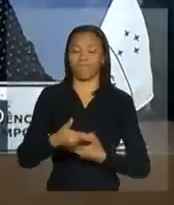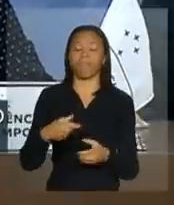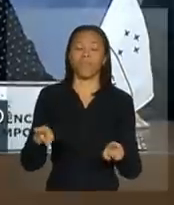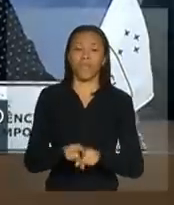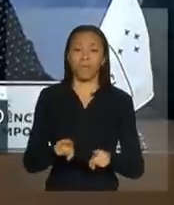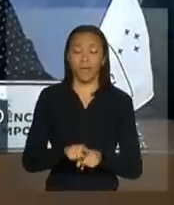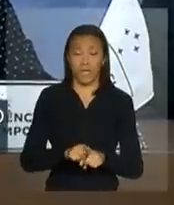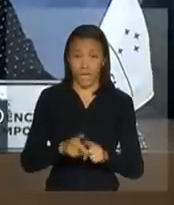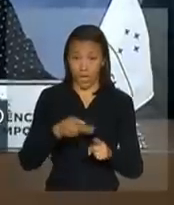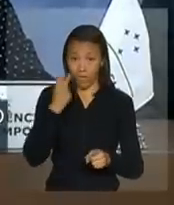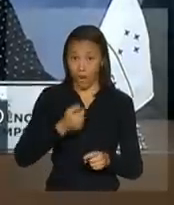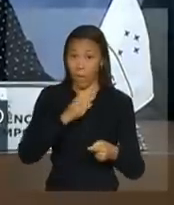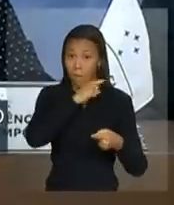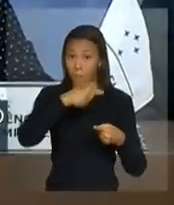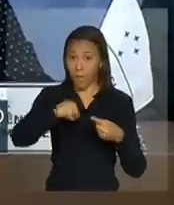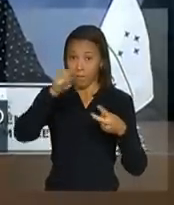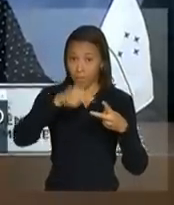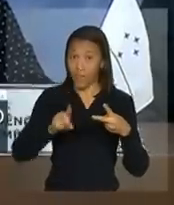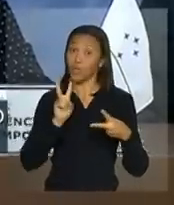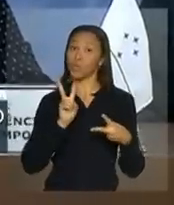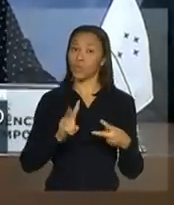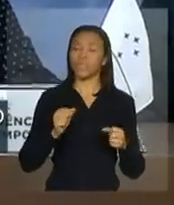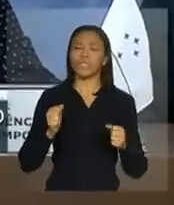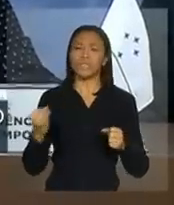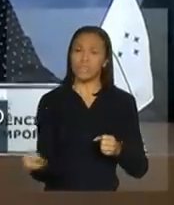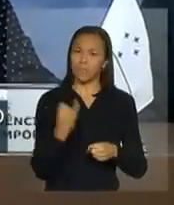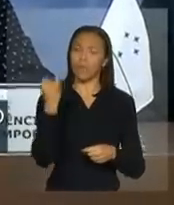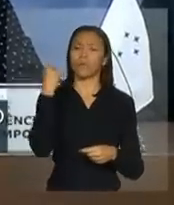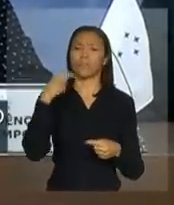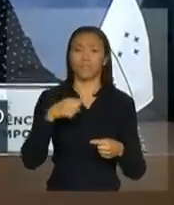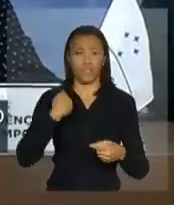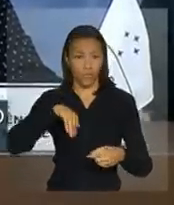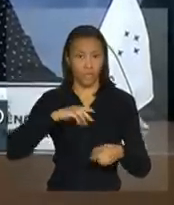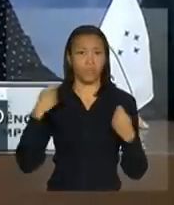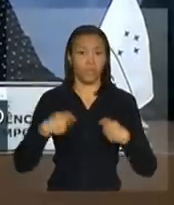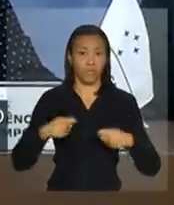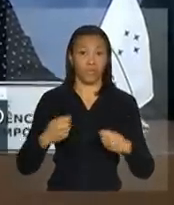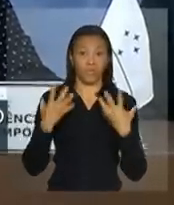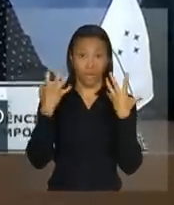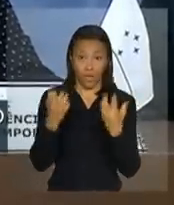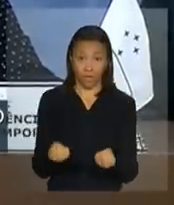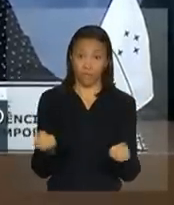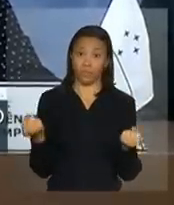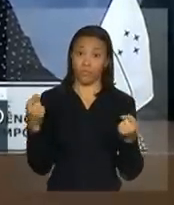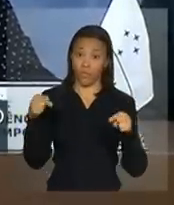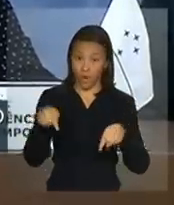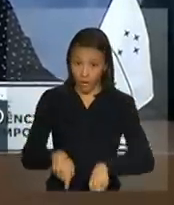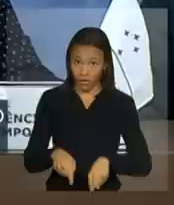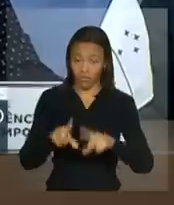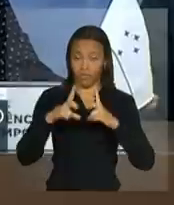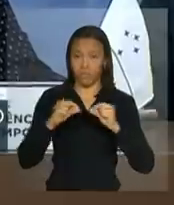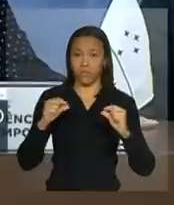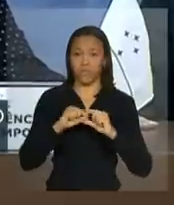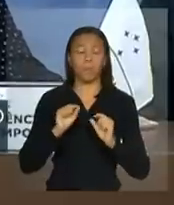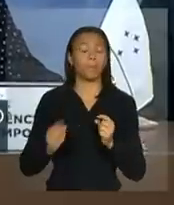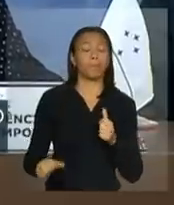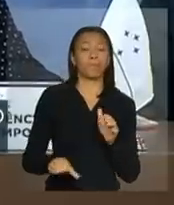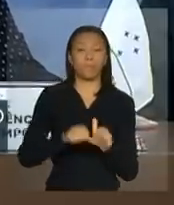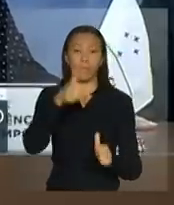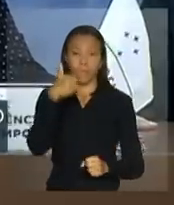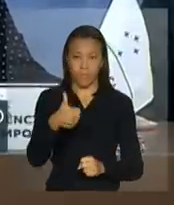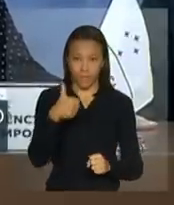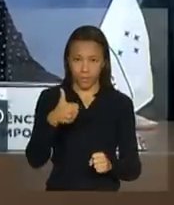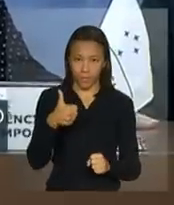destacar duas iniciativas nessa área que deveremos adotar hoje, aqui em Brasília. Primeiro,